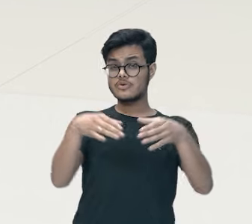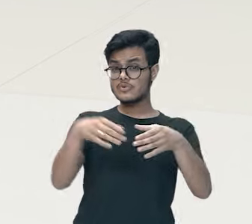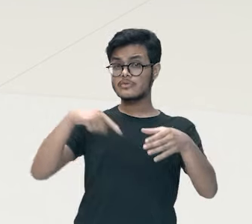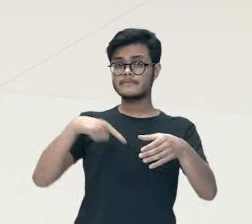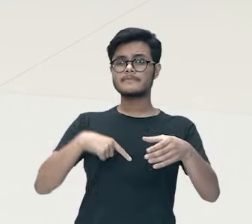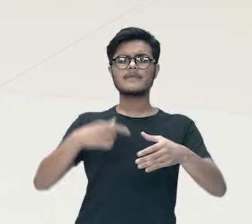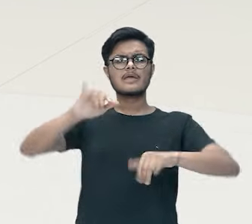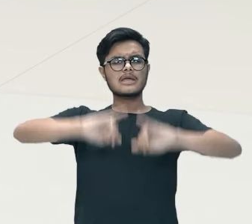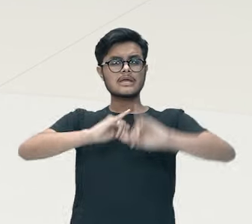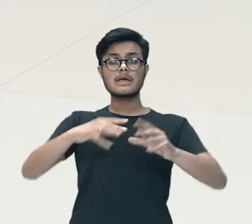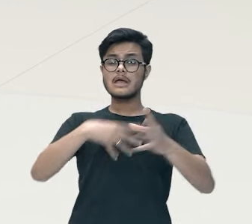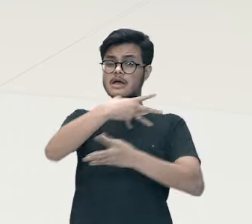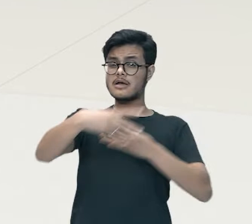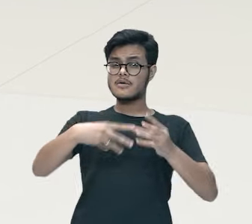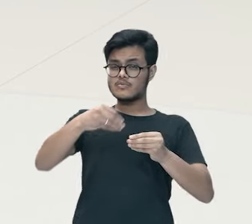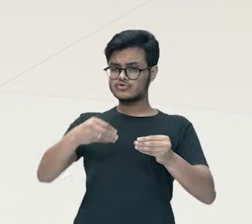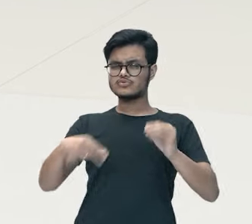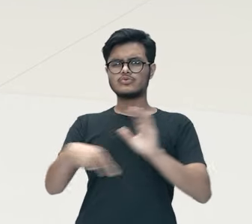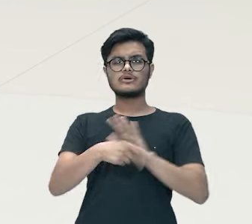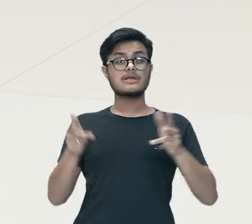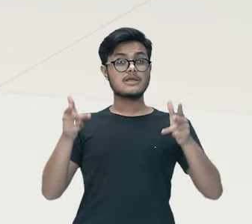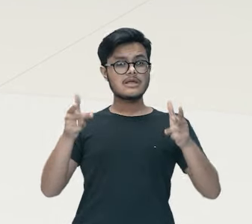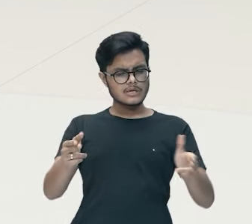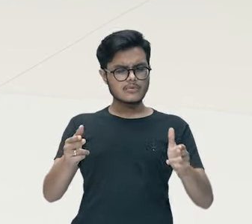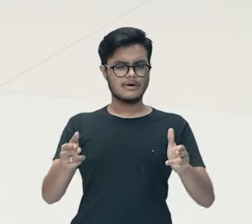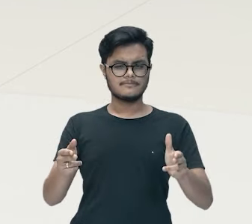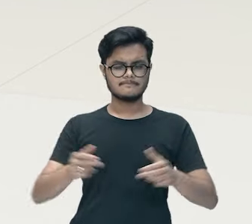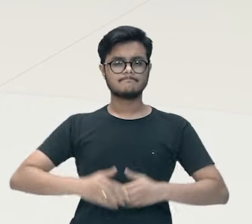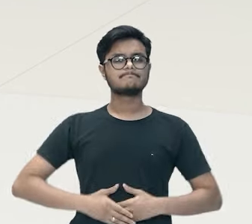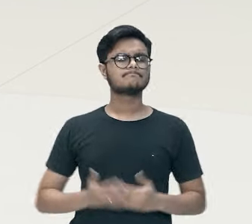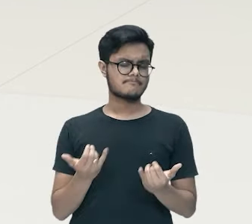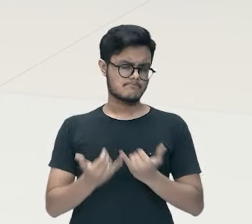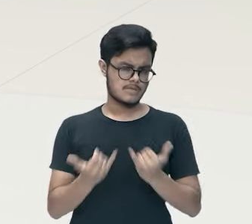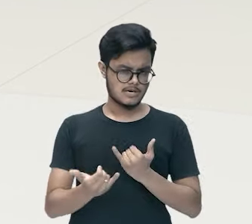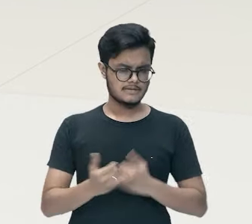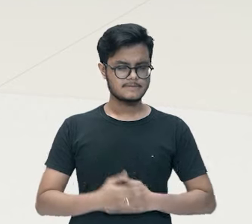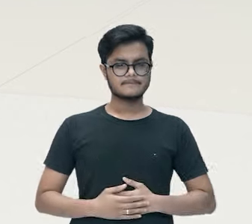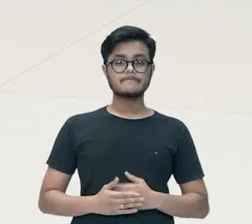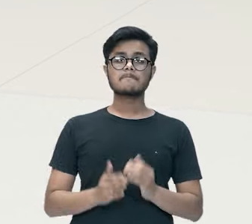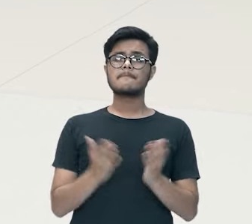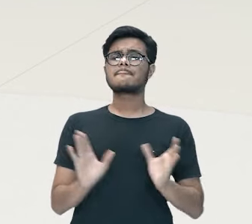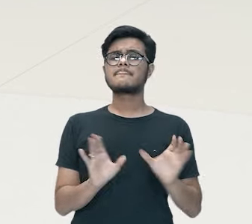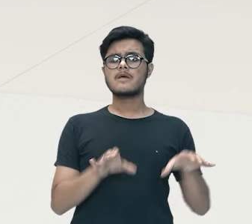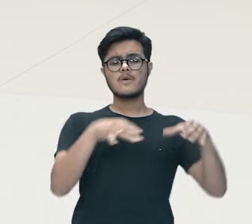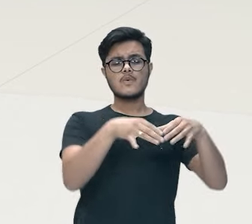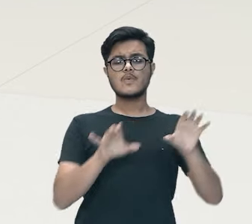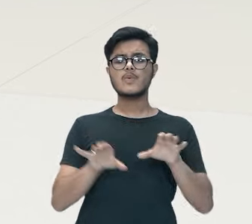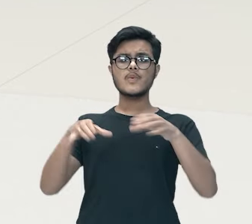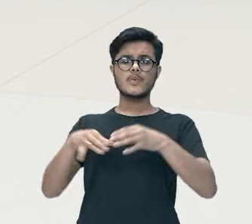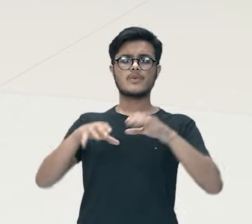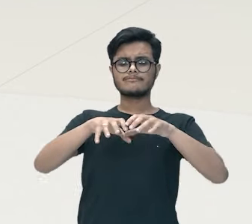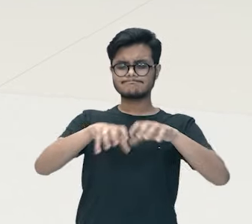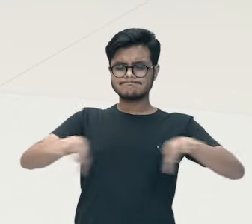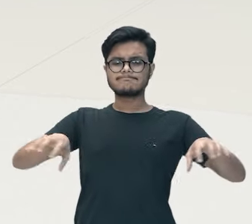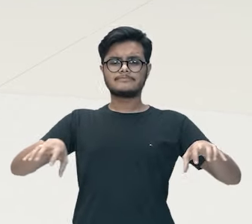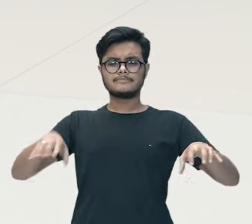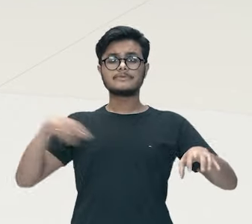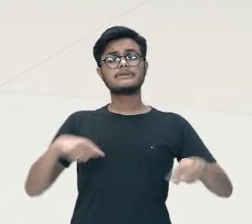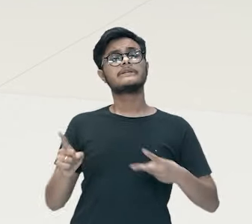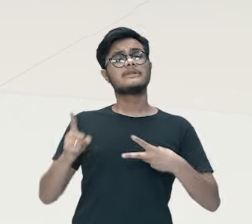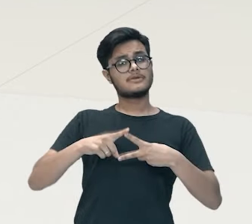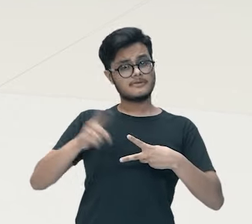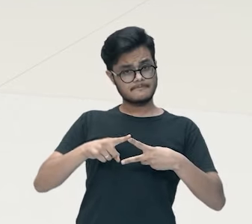possuem algumas características, algumas propriedades que são semelhantes, e aí dividiu-se, né, essas